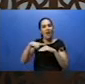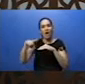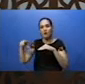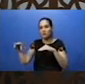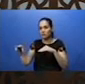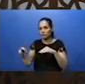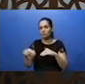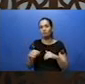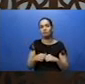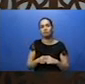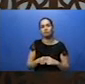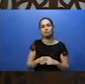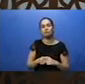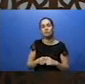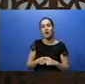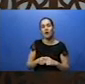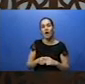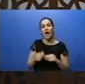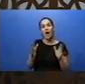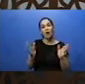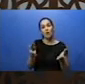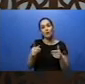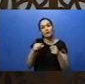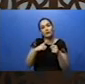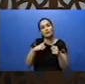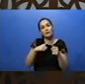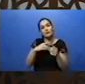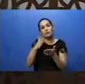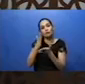Vou ter que fatorar, certo?